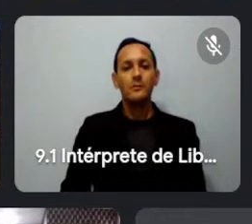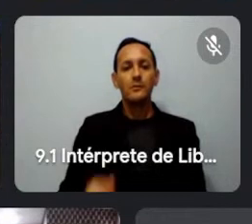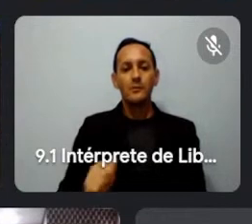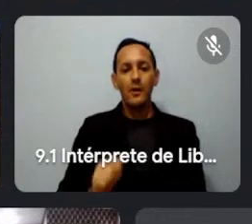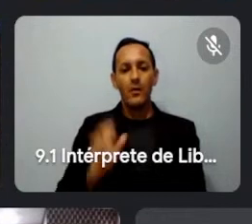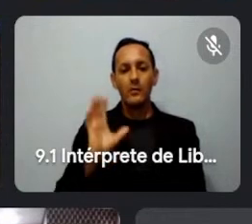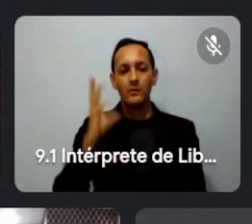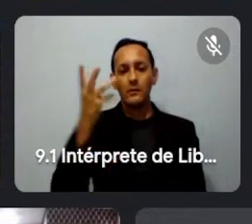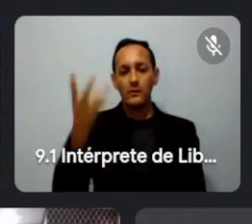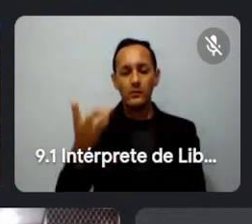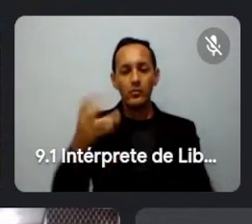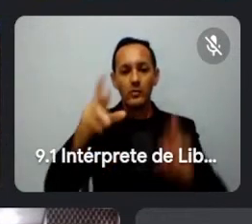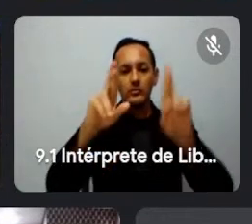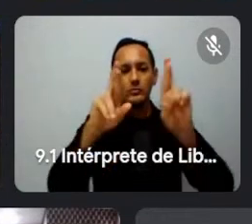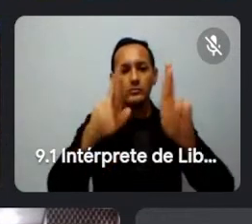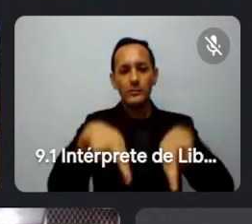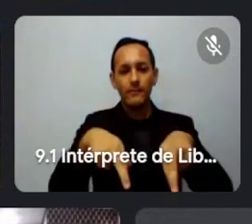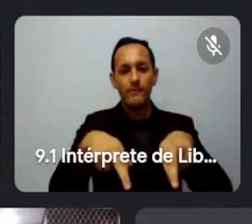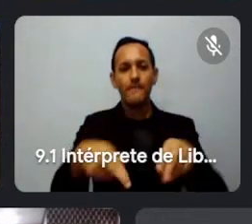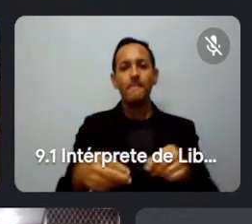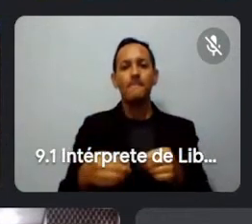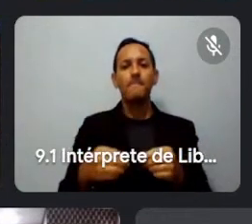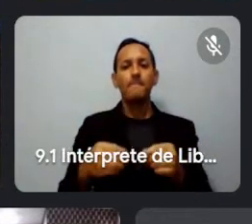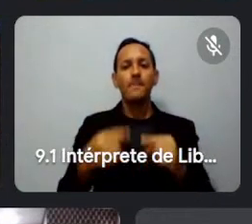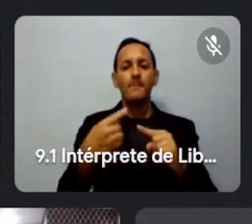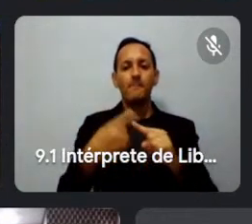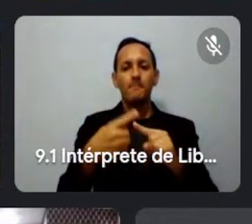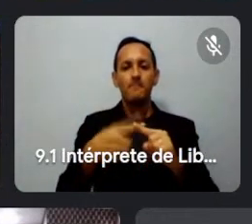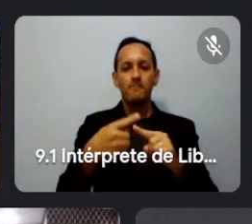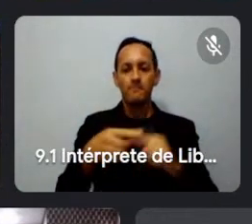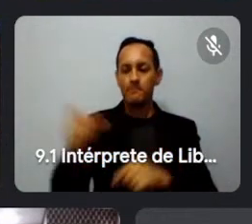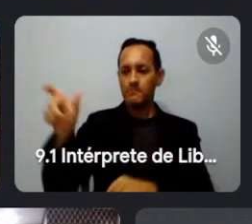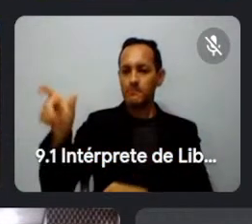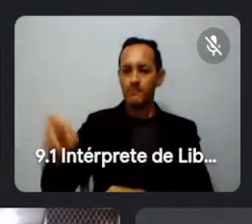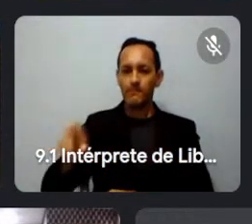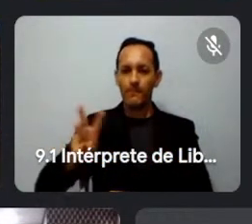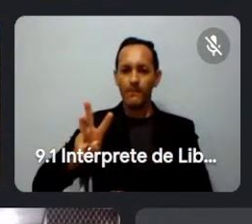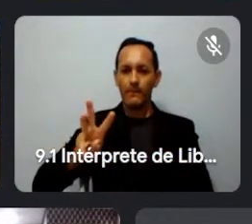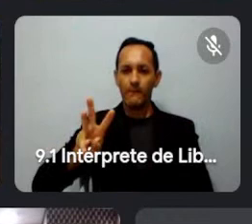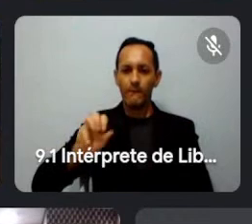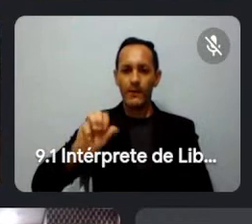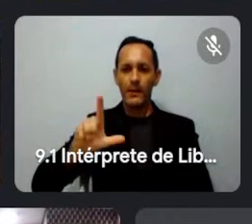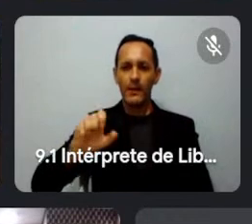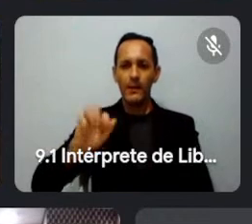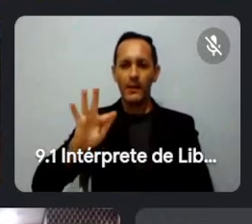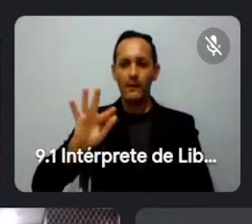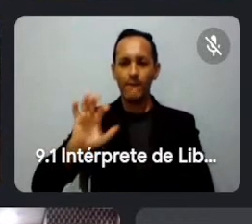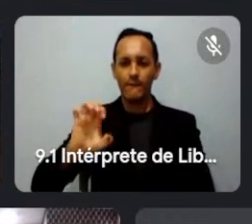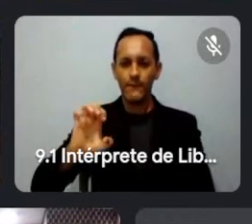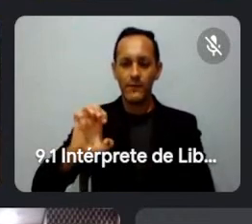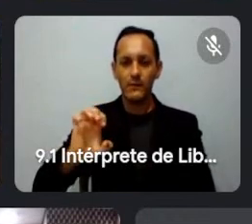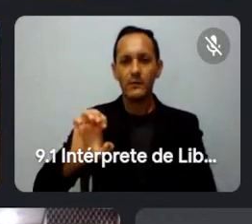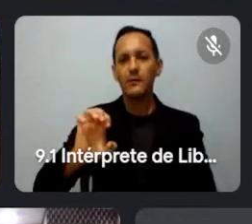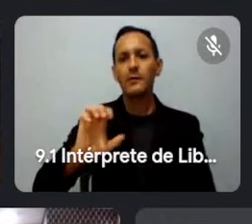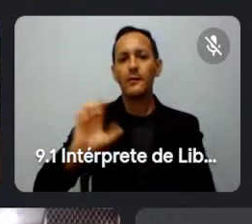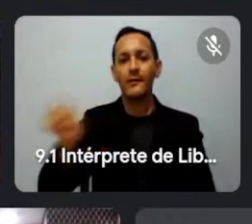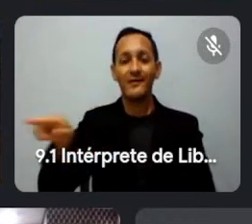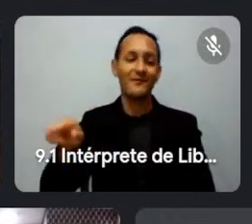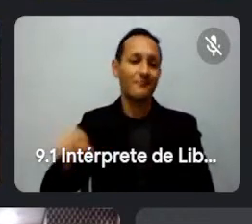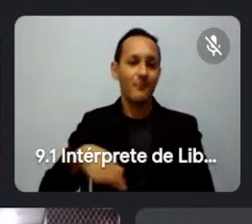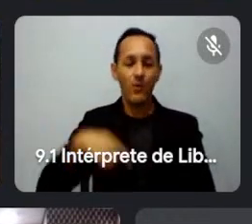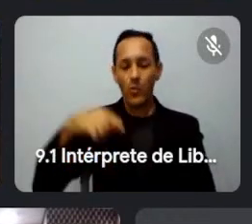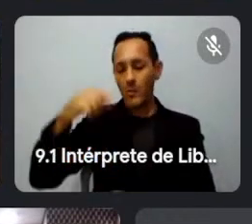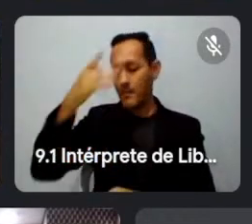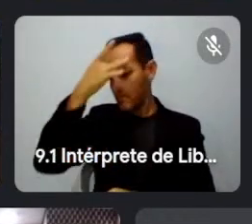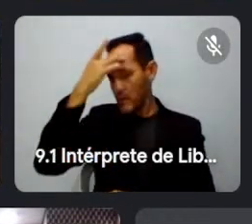ausência de influência do resultado e fim até porque o Senhor aparece não é leitor do município o cidadão beneficiado né